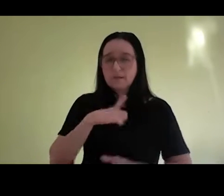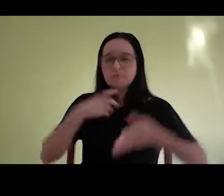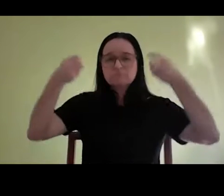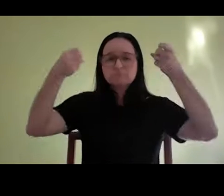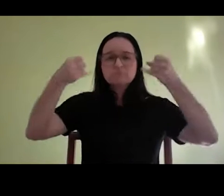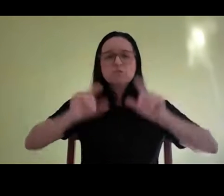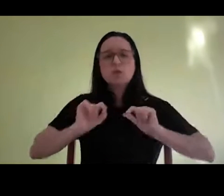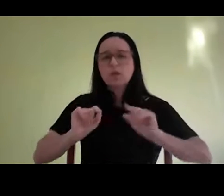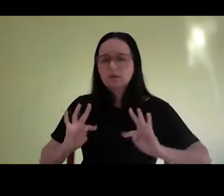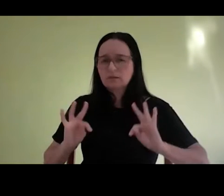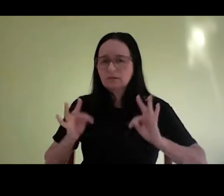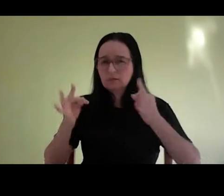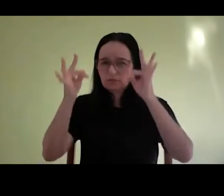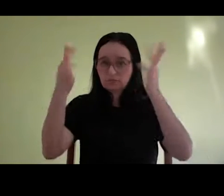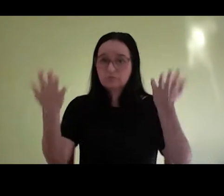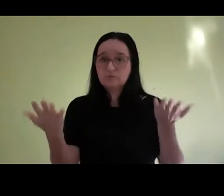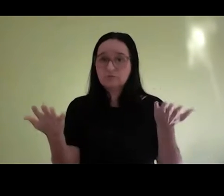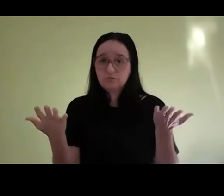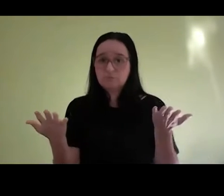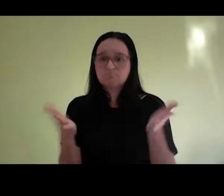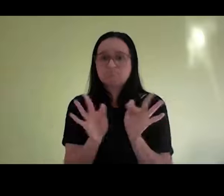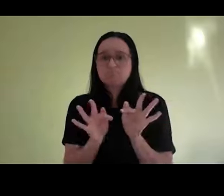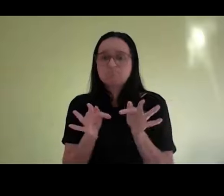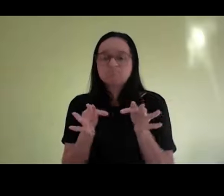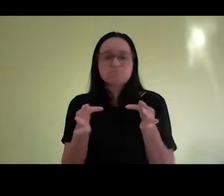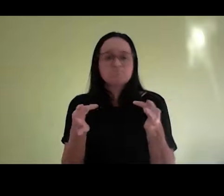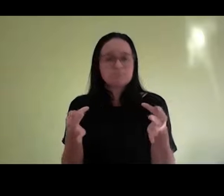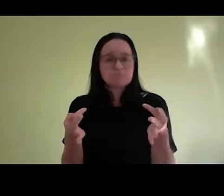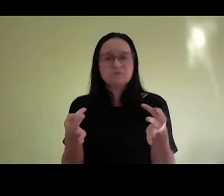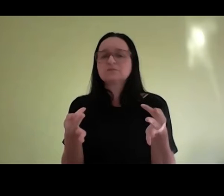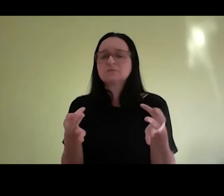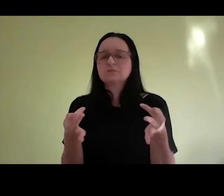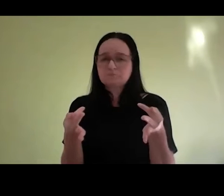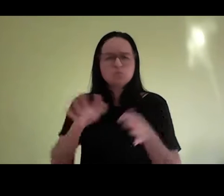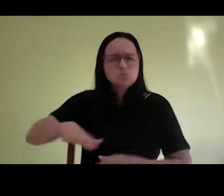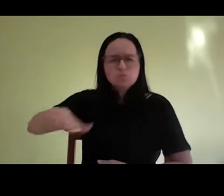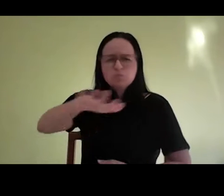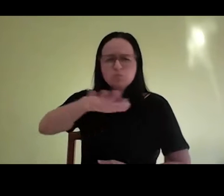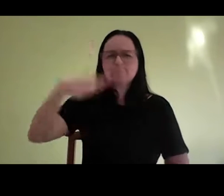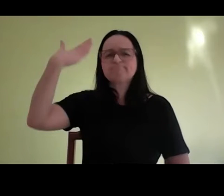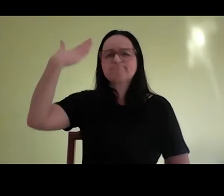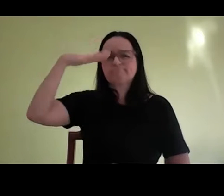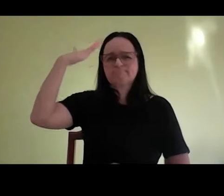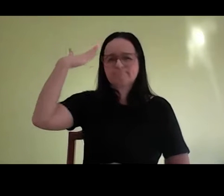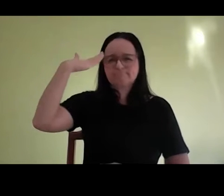de uma forma simples, para que todo o público da IBM entendesse, tá bem? E eu